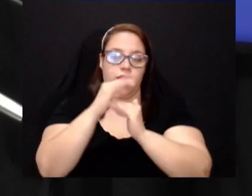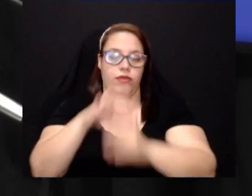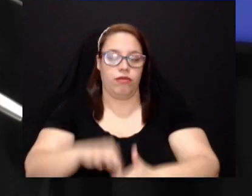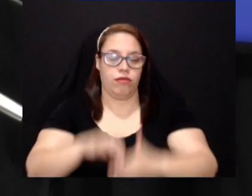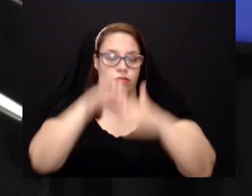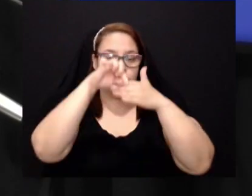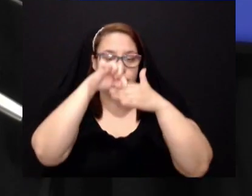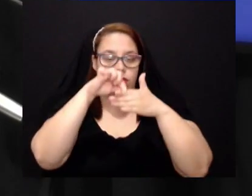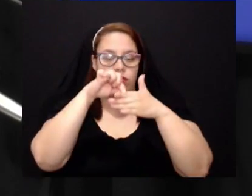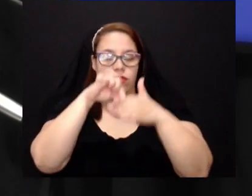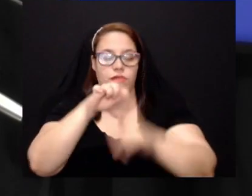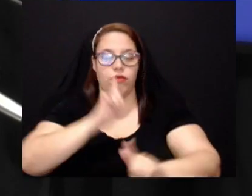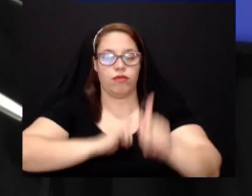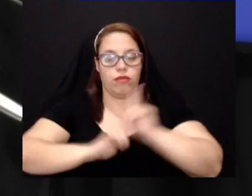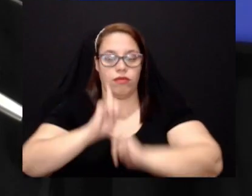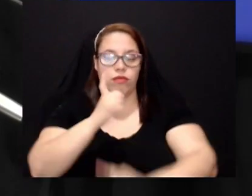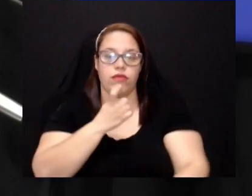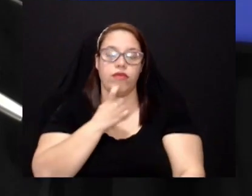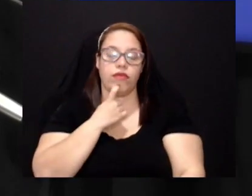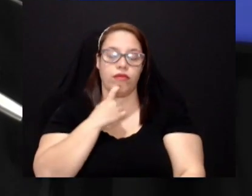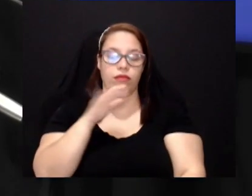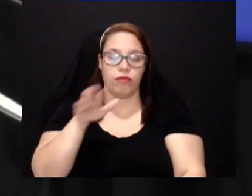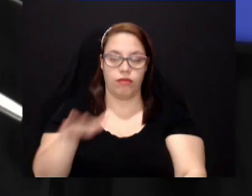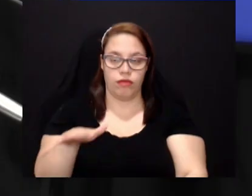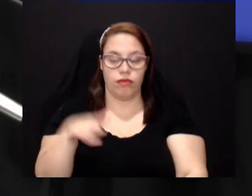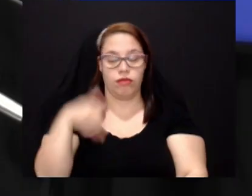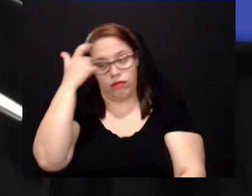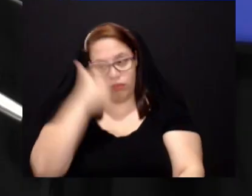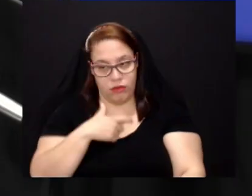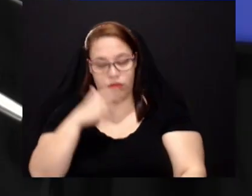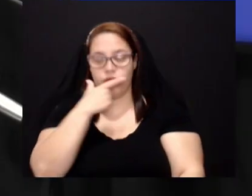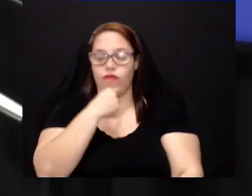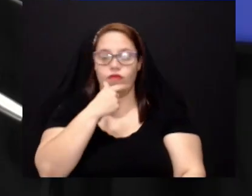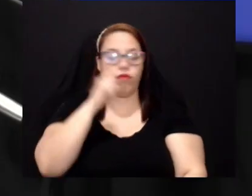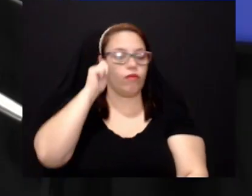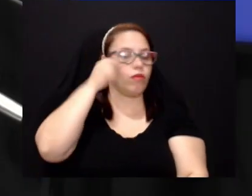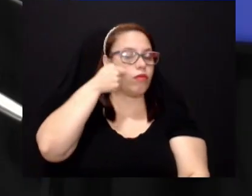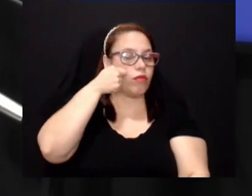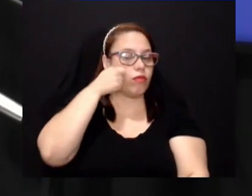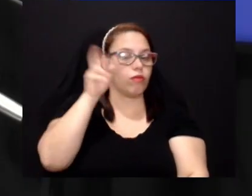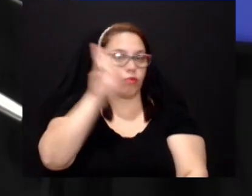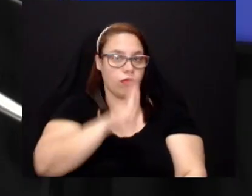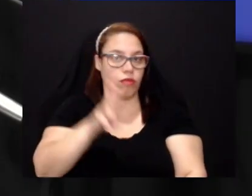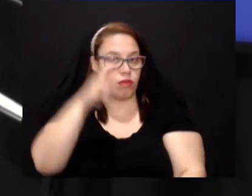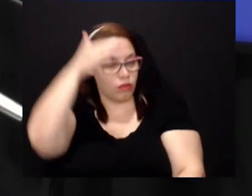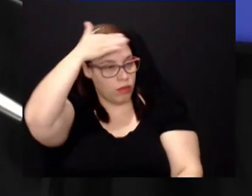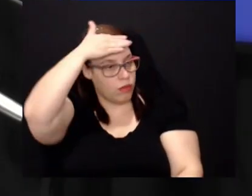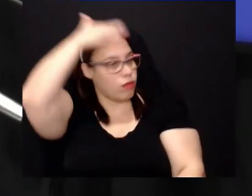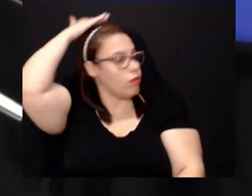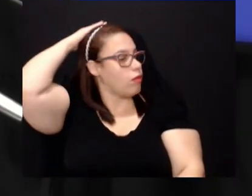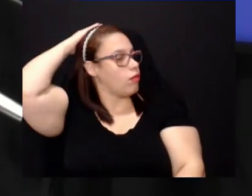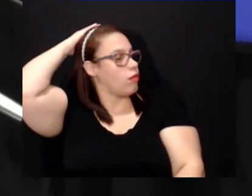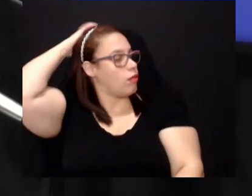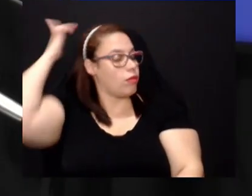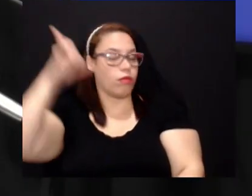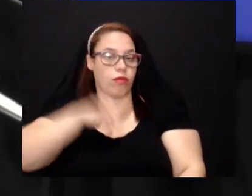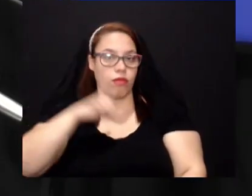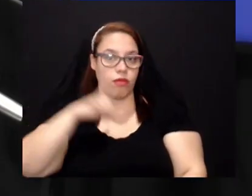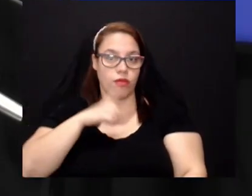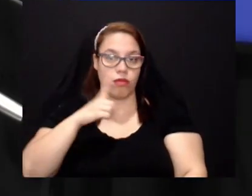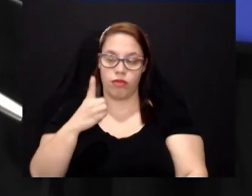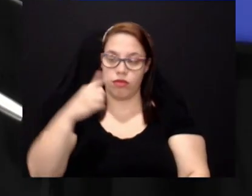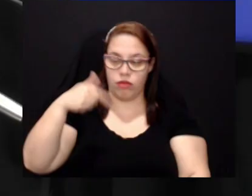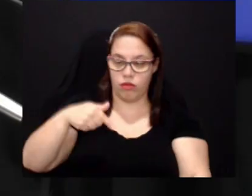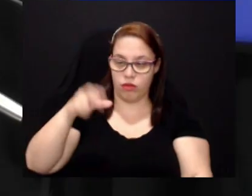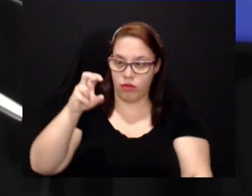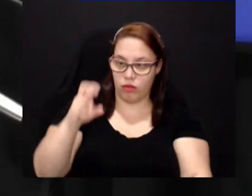Gestão de Campinas. Sou um homem de pele preta, uso cabelo raspado, tenho 1,76 m de altura